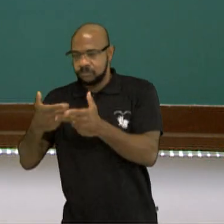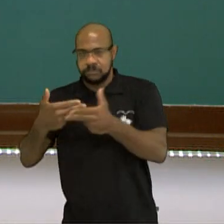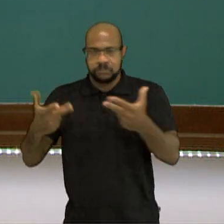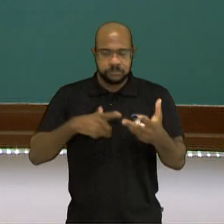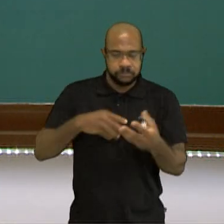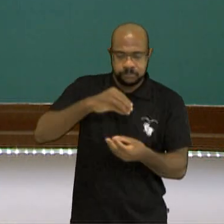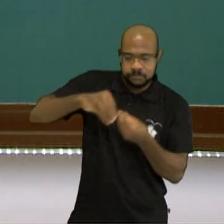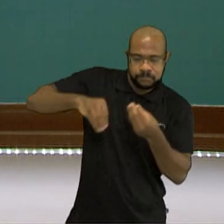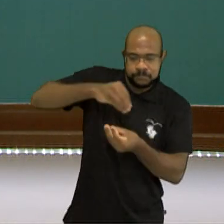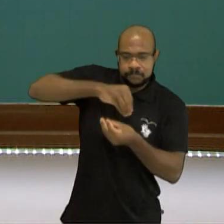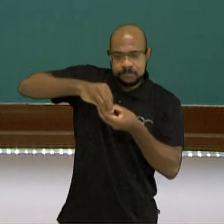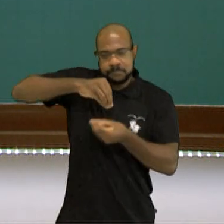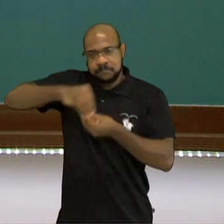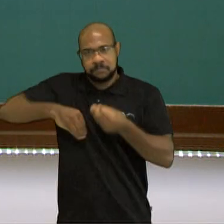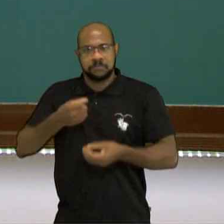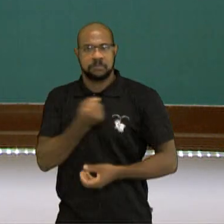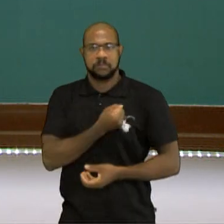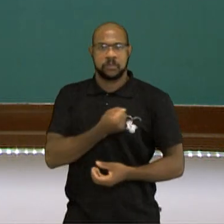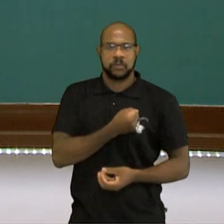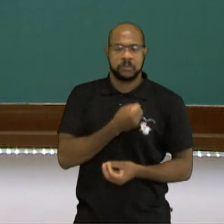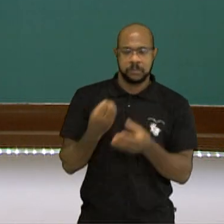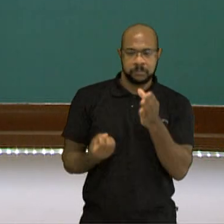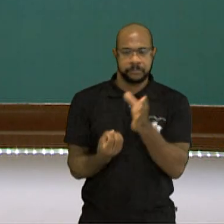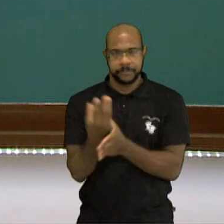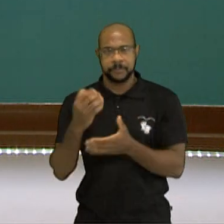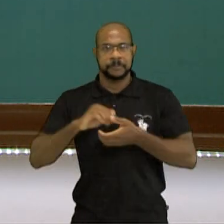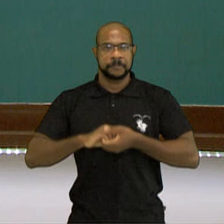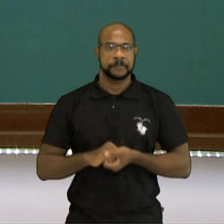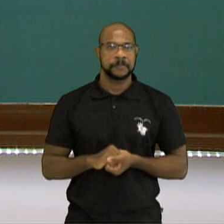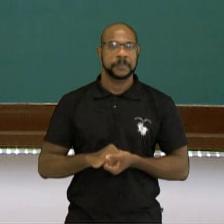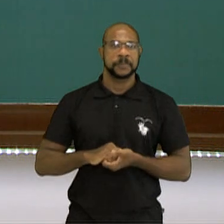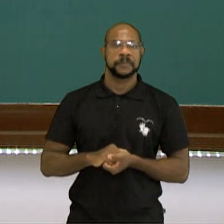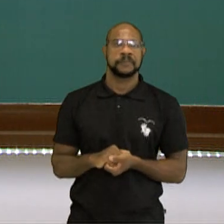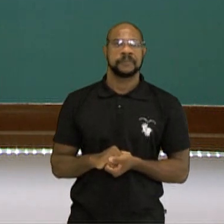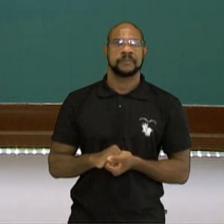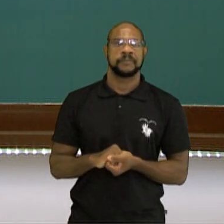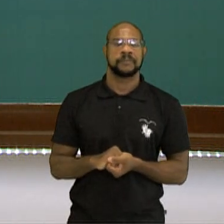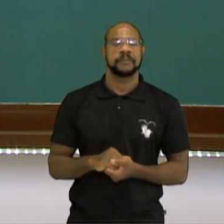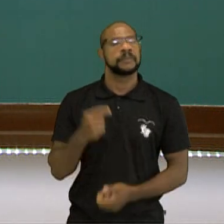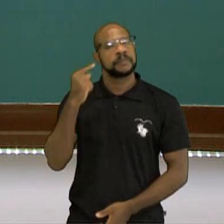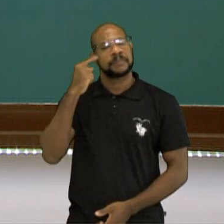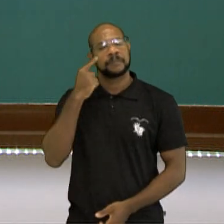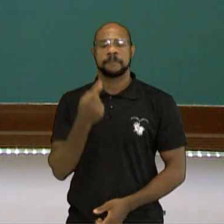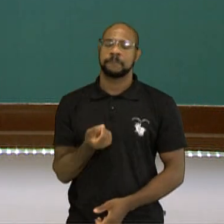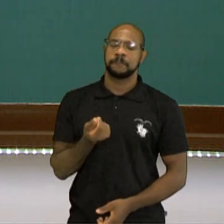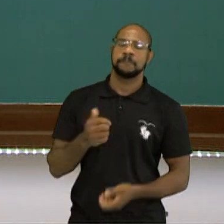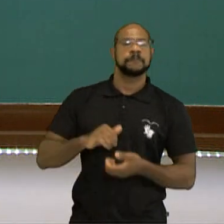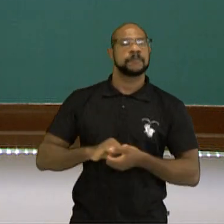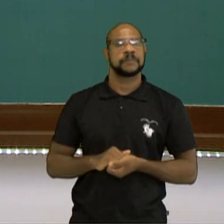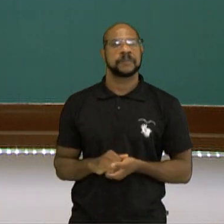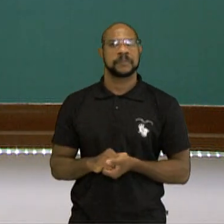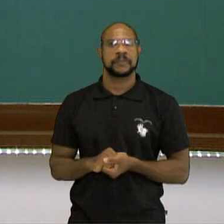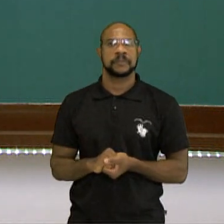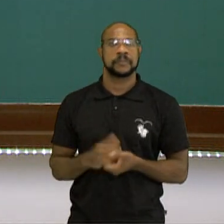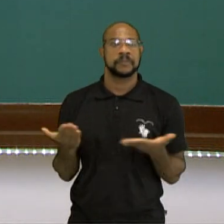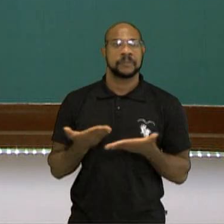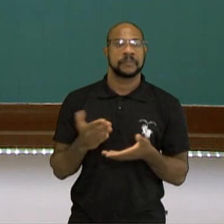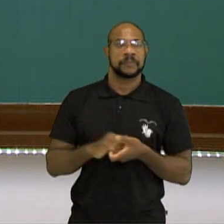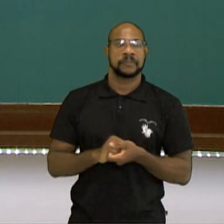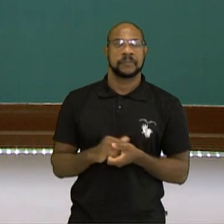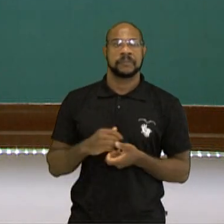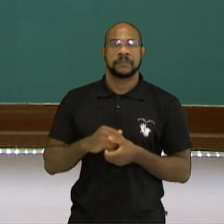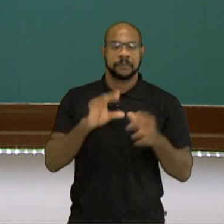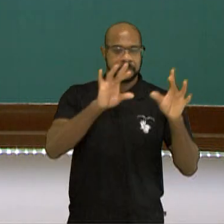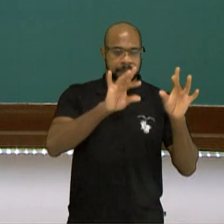números na hora de você trabalhar com as funções, tá? Vamos pensar um pouquinho. Vamos puxar as